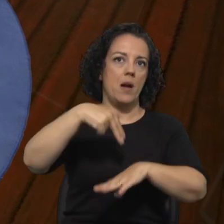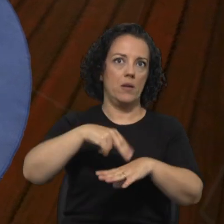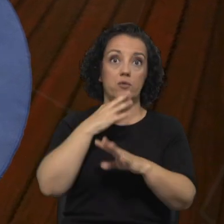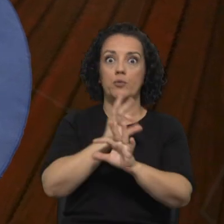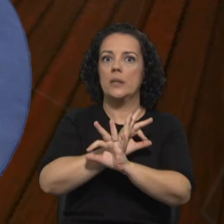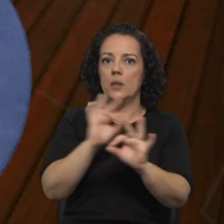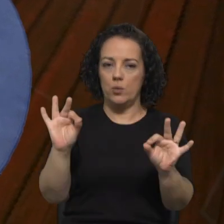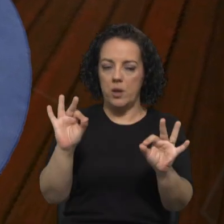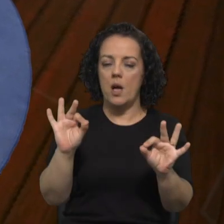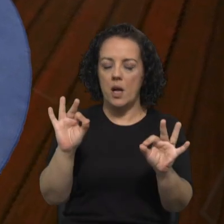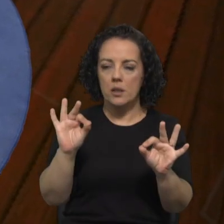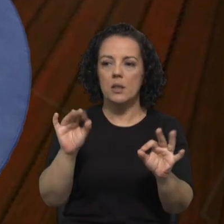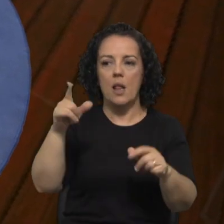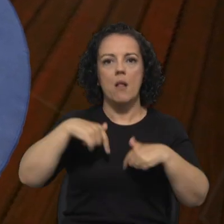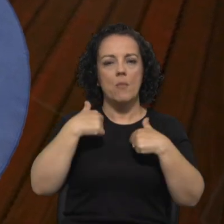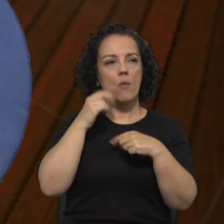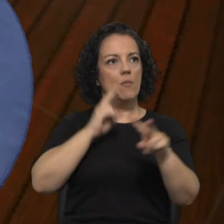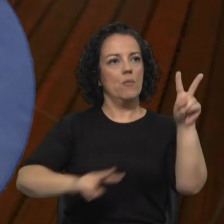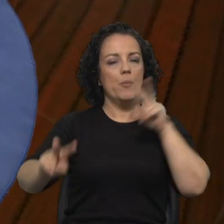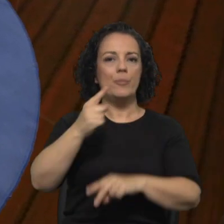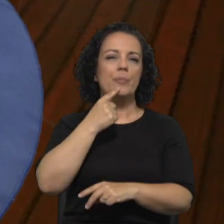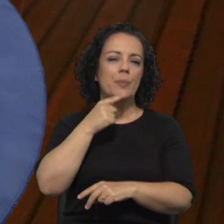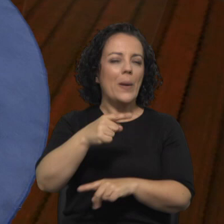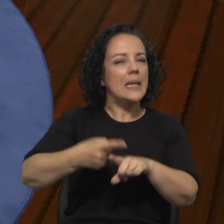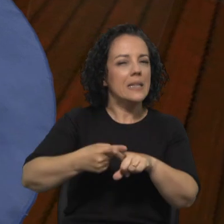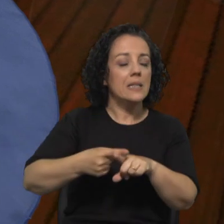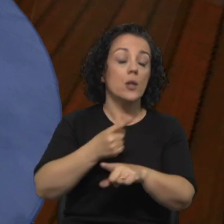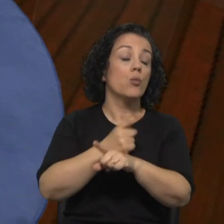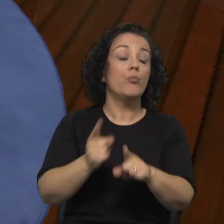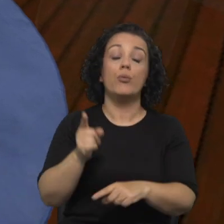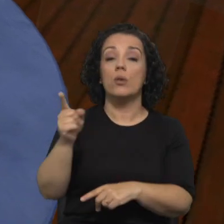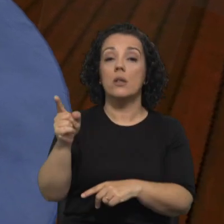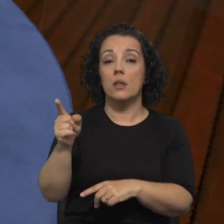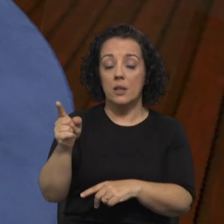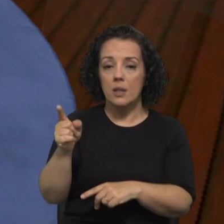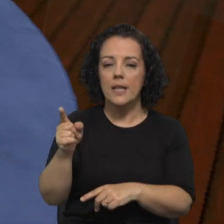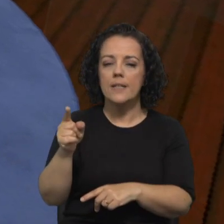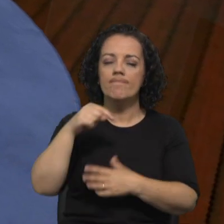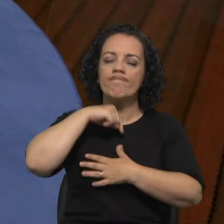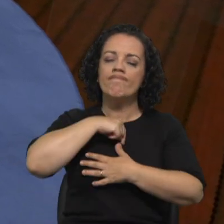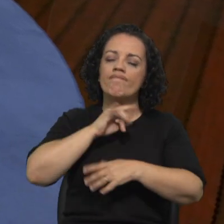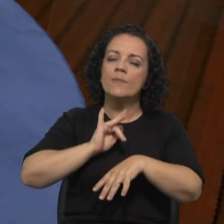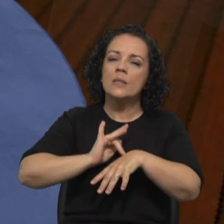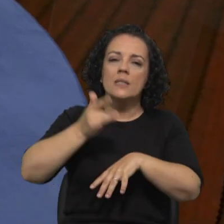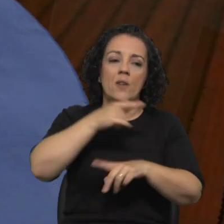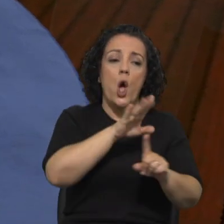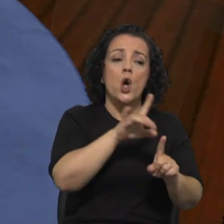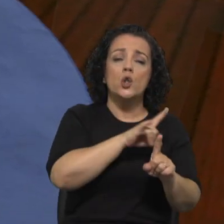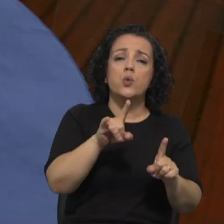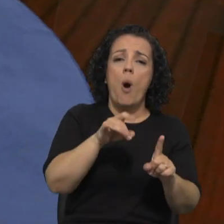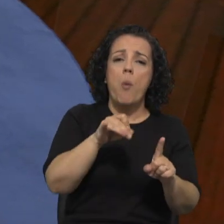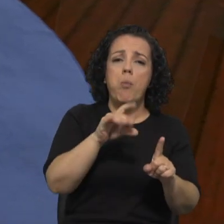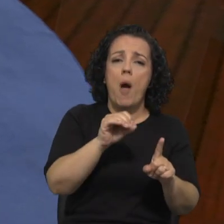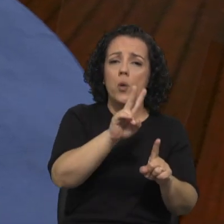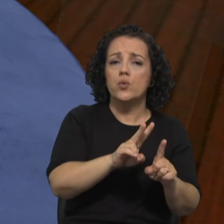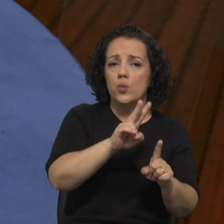é? E percebeu, que é interessante porque ele herdou esta intuição fundamental de João Paulo II, ele lembra, aliás, isso